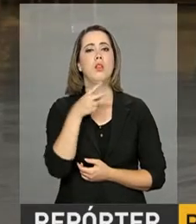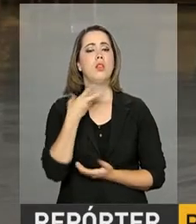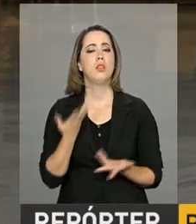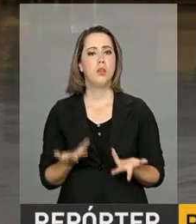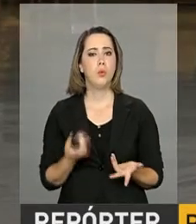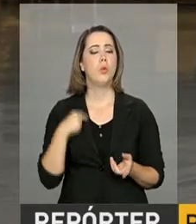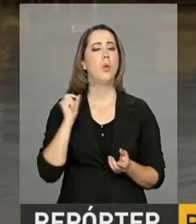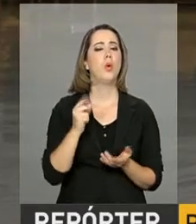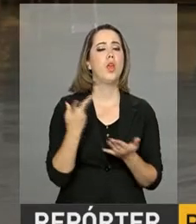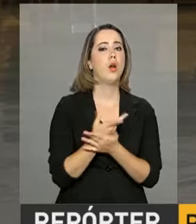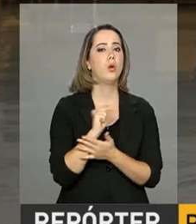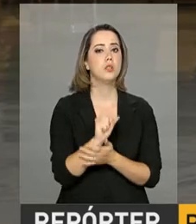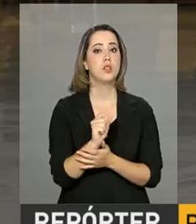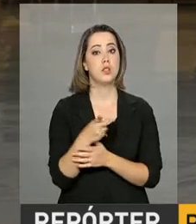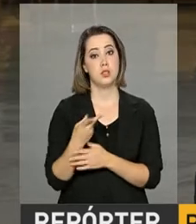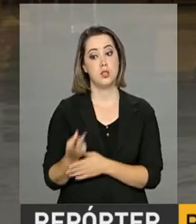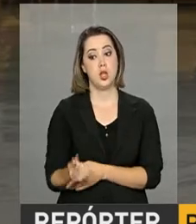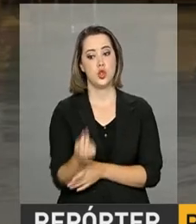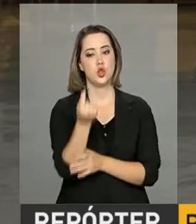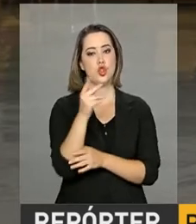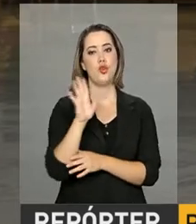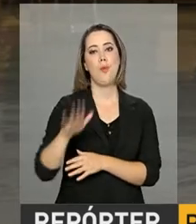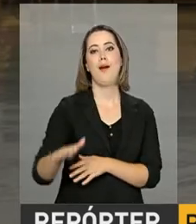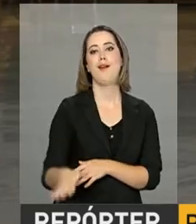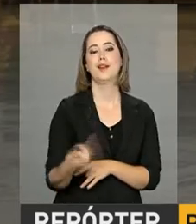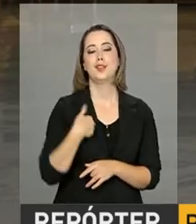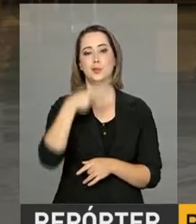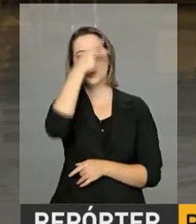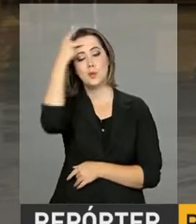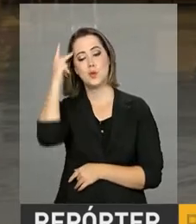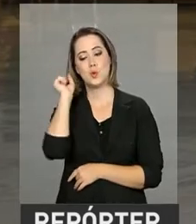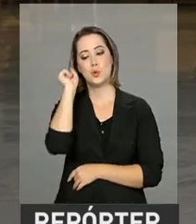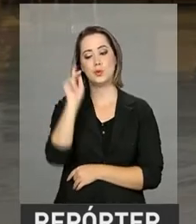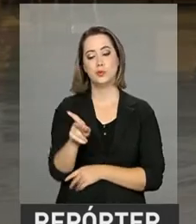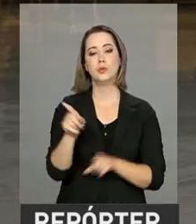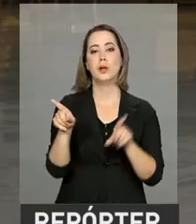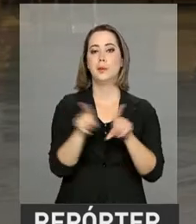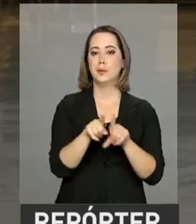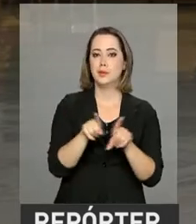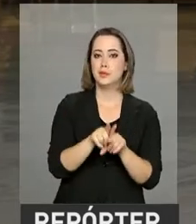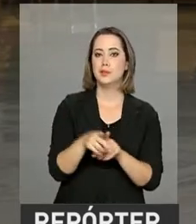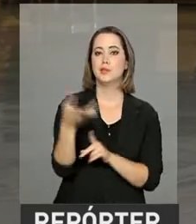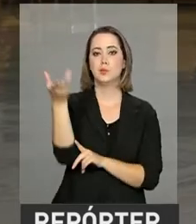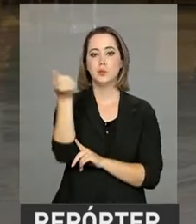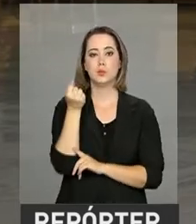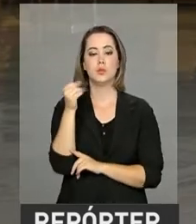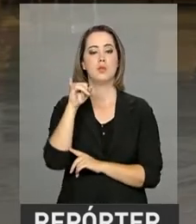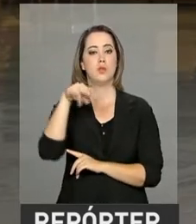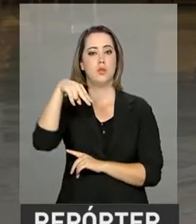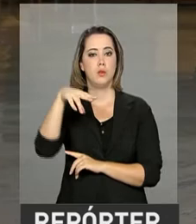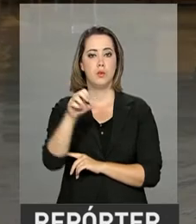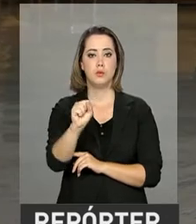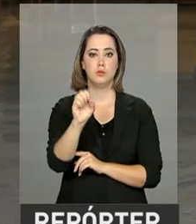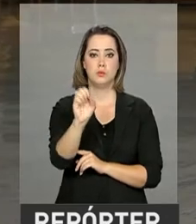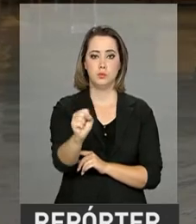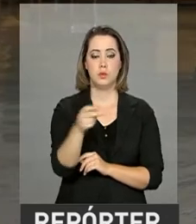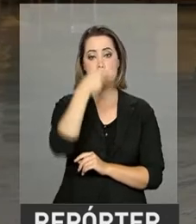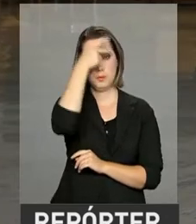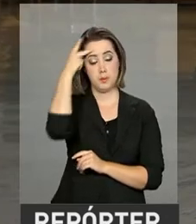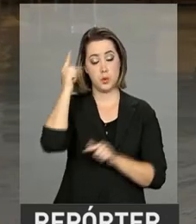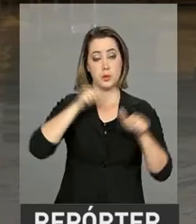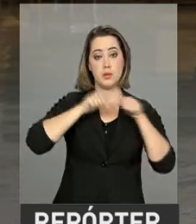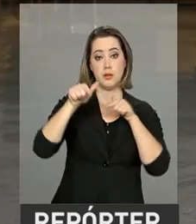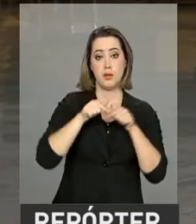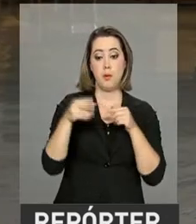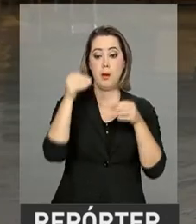na prática, é dinheiro mais barato para aposentados e pensionistas do INSS e servidores públicos federais. Isso